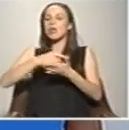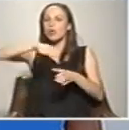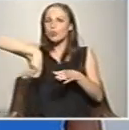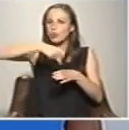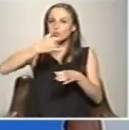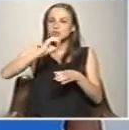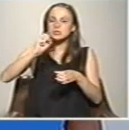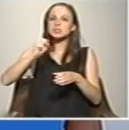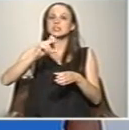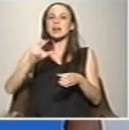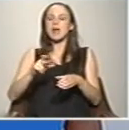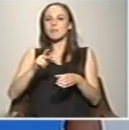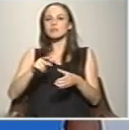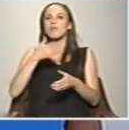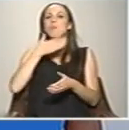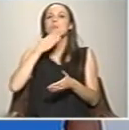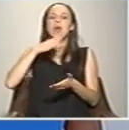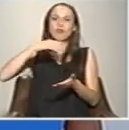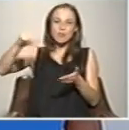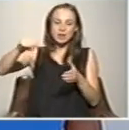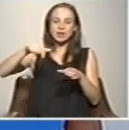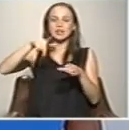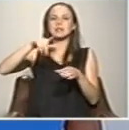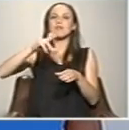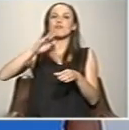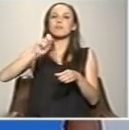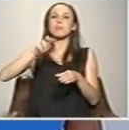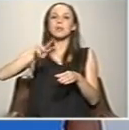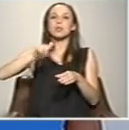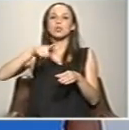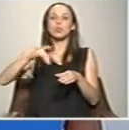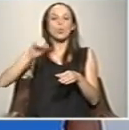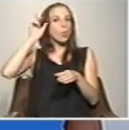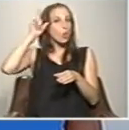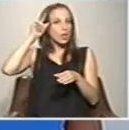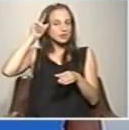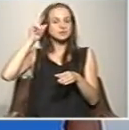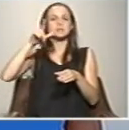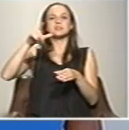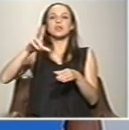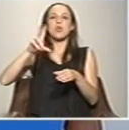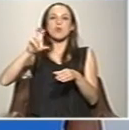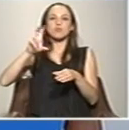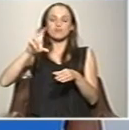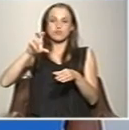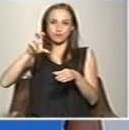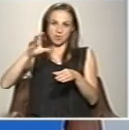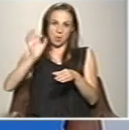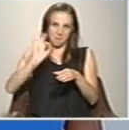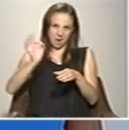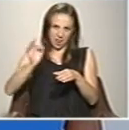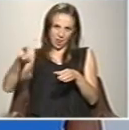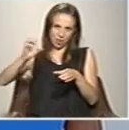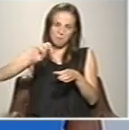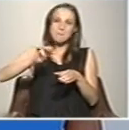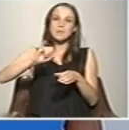200 gramas de farinha com o fermento. Adiciona-se alternadamente o leite e a mistura da gema de ovo. Cobre-se com os